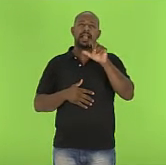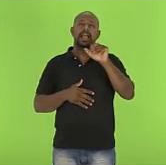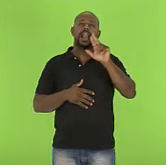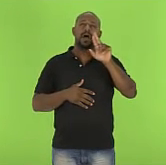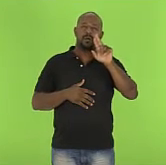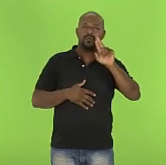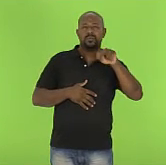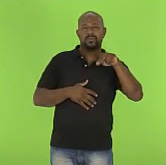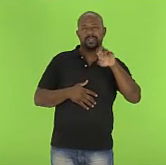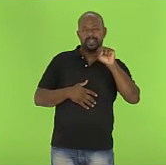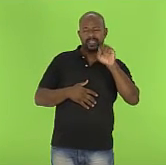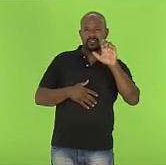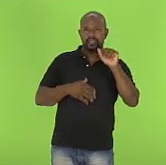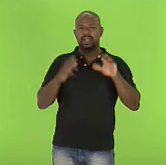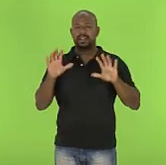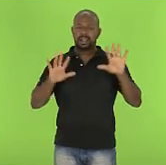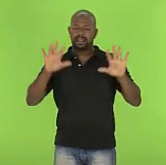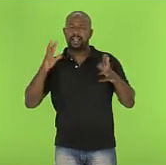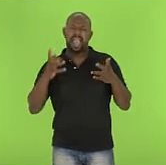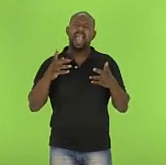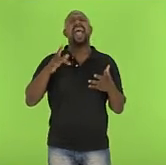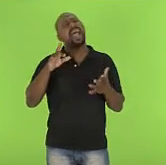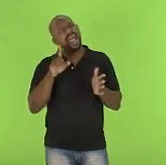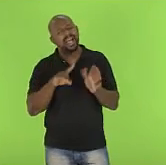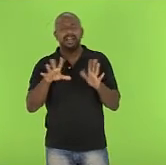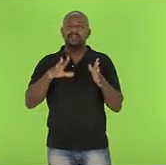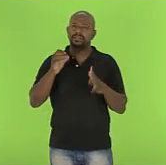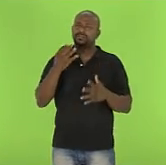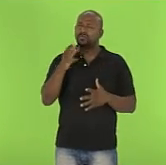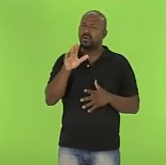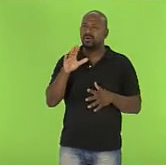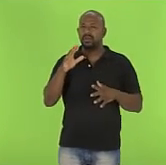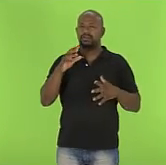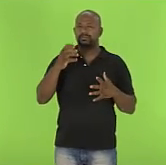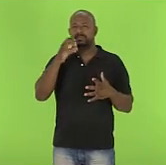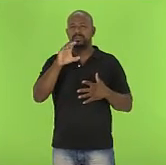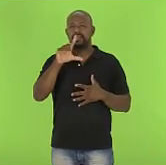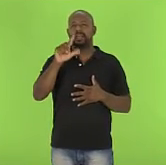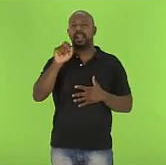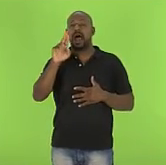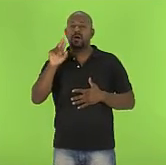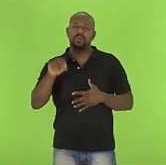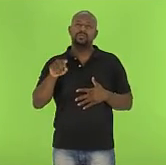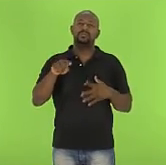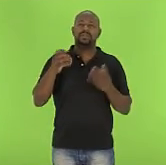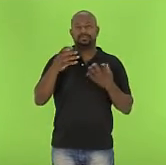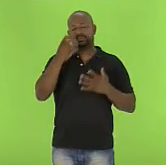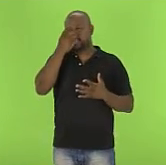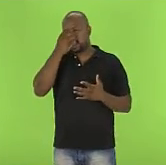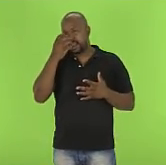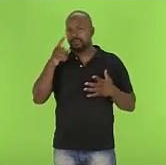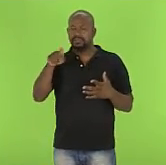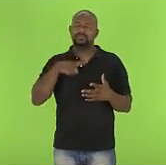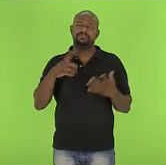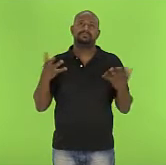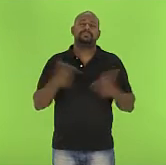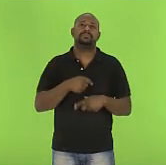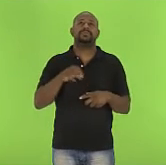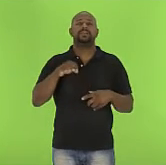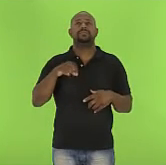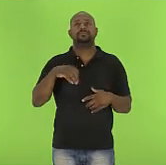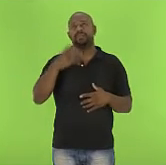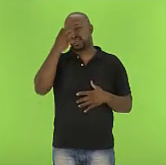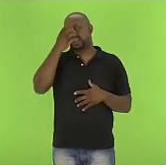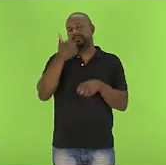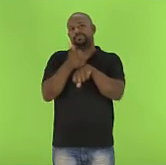clownesca. Clownesco, eu ia falar essa palavra. Tem gags, né? É um pouco clown. Por isso o Márcio Libar, que é um grande palhaço, um